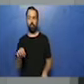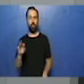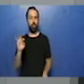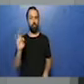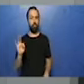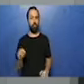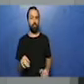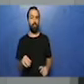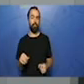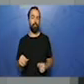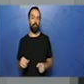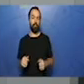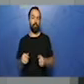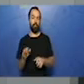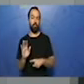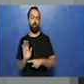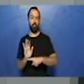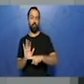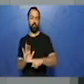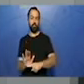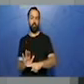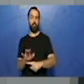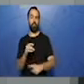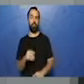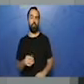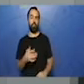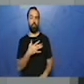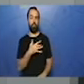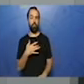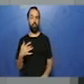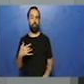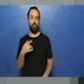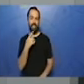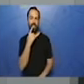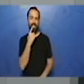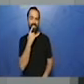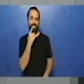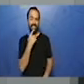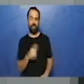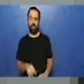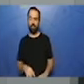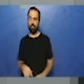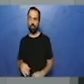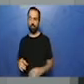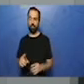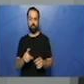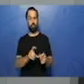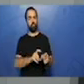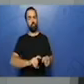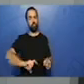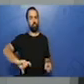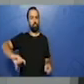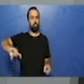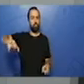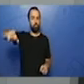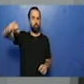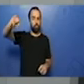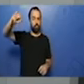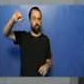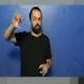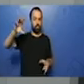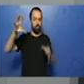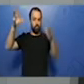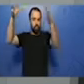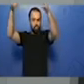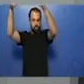levada até um tanque reservatório. Geralmente, ele fica numa região elevada e aonde vai ser